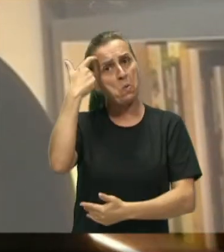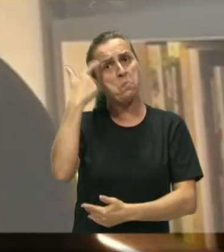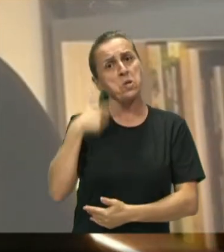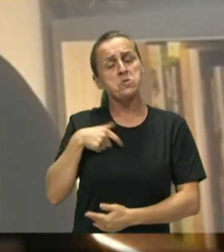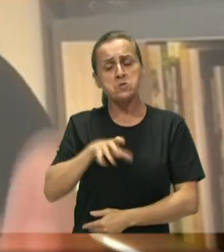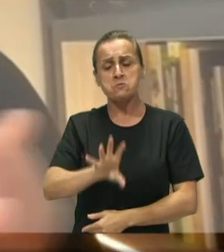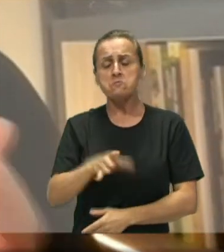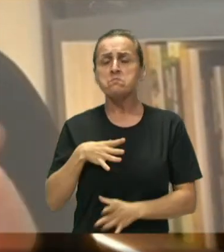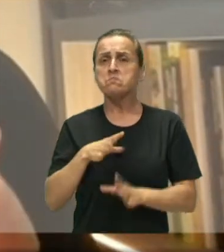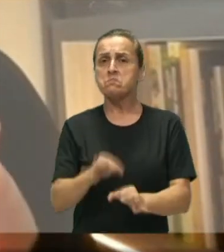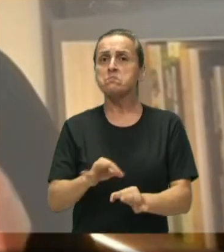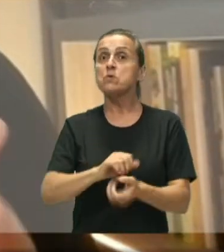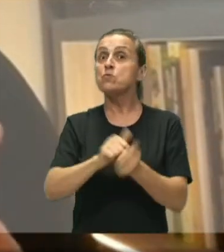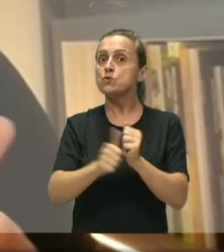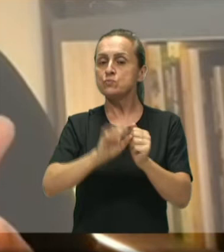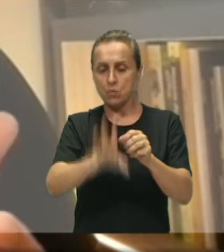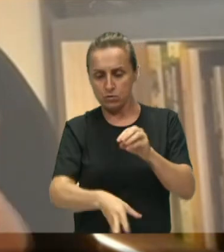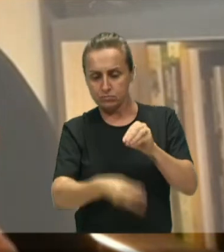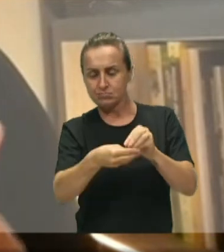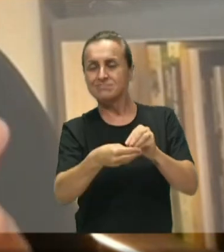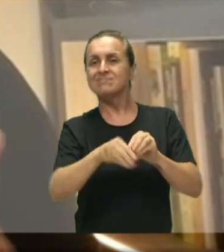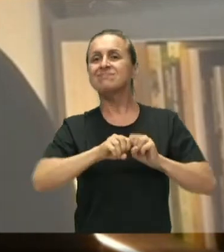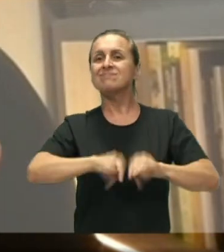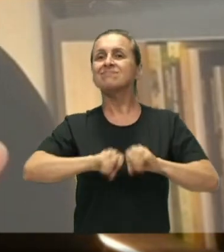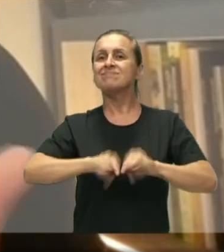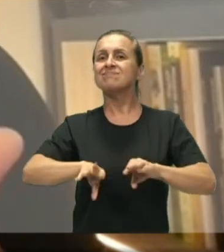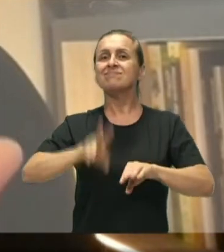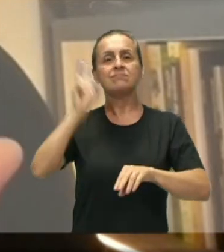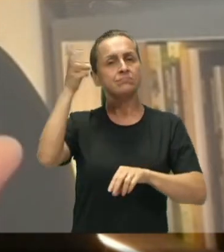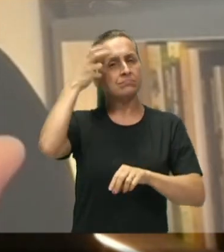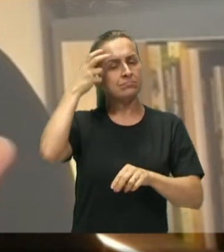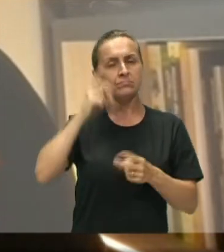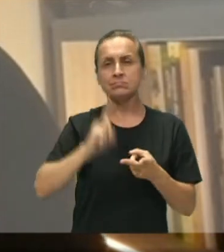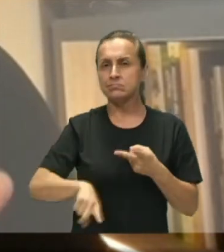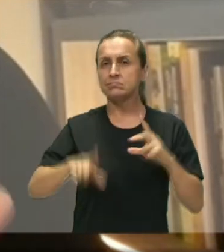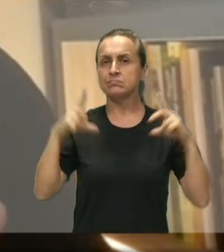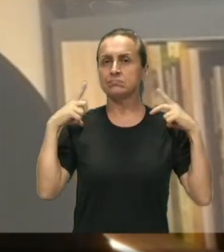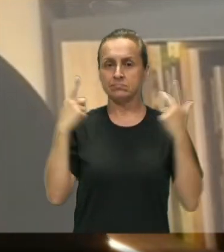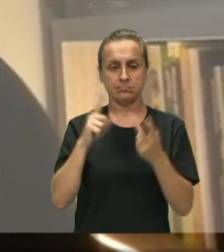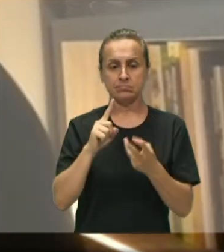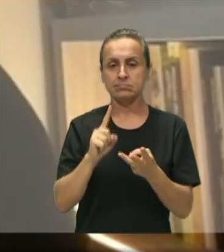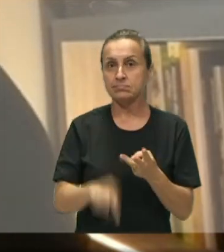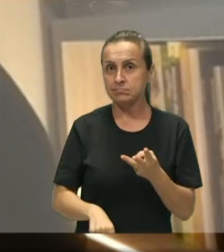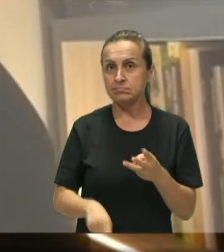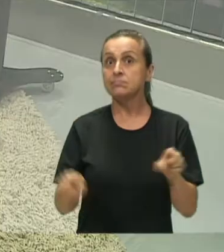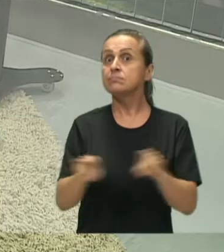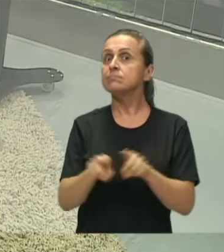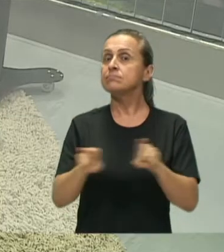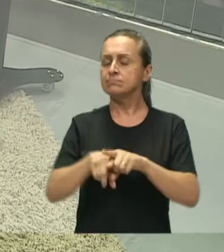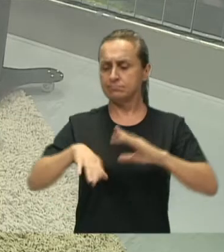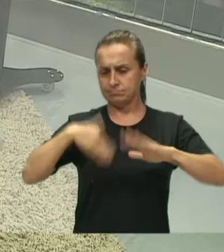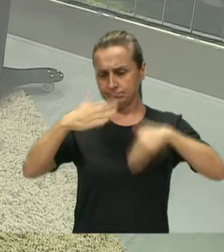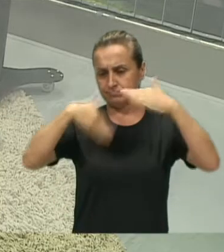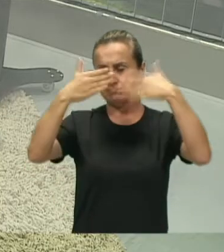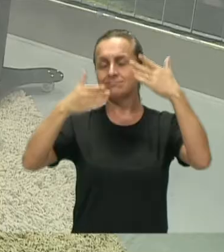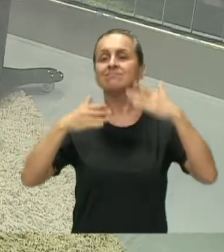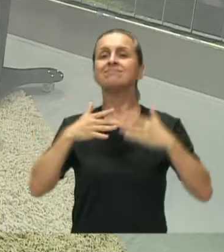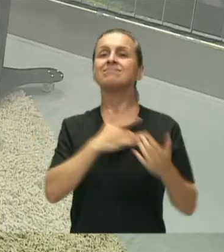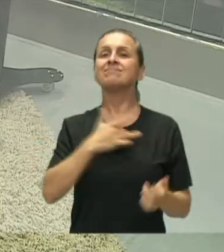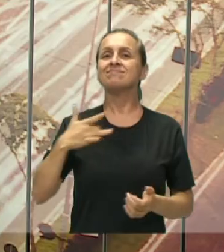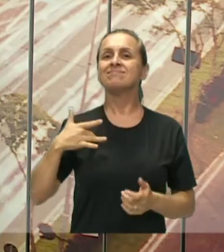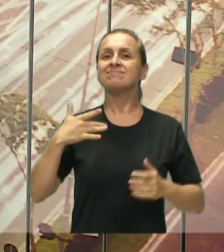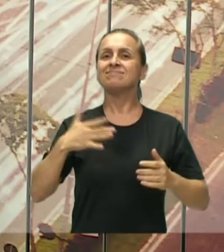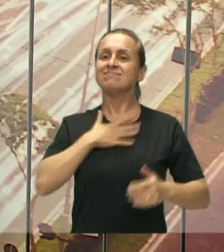esporte ele é uma parte integrante tanto a educação tanto a cultura tampa ao lazer quanto à promoção da saúde do